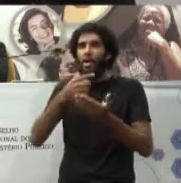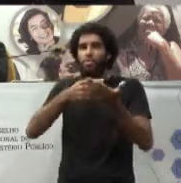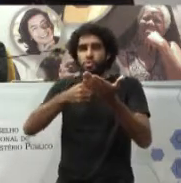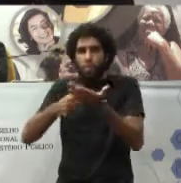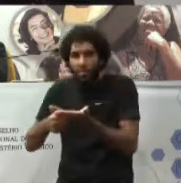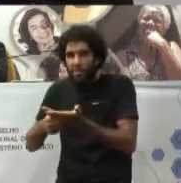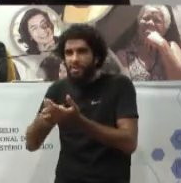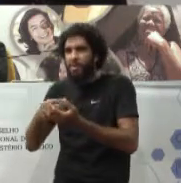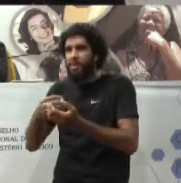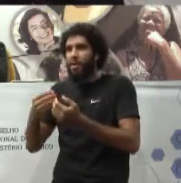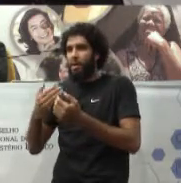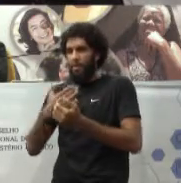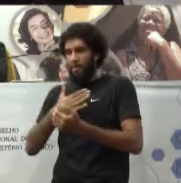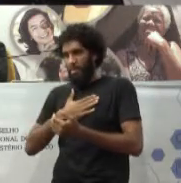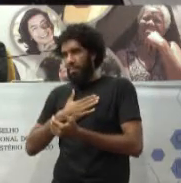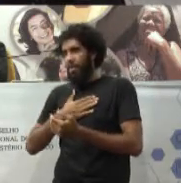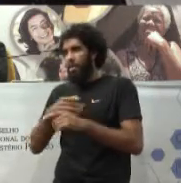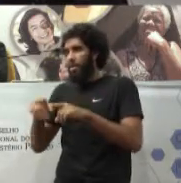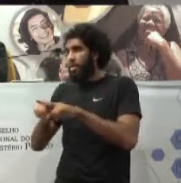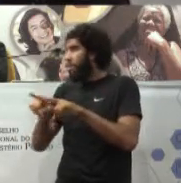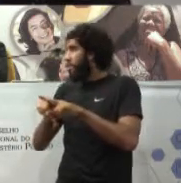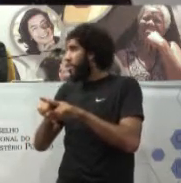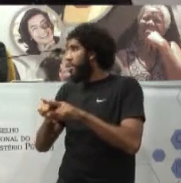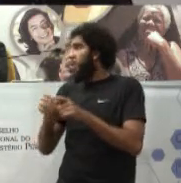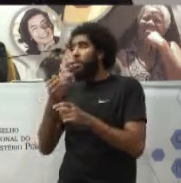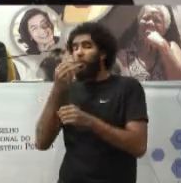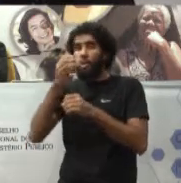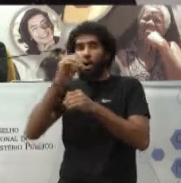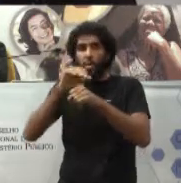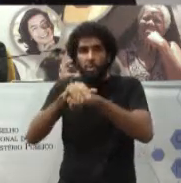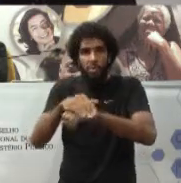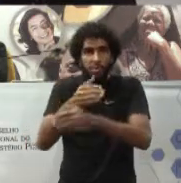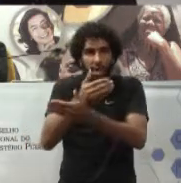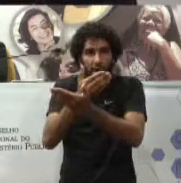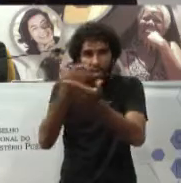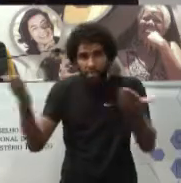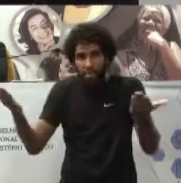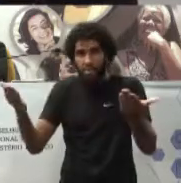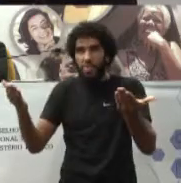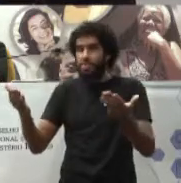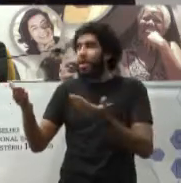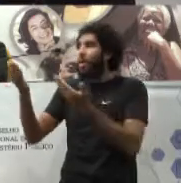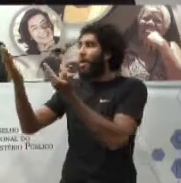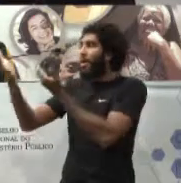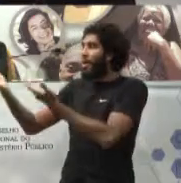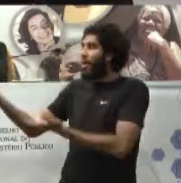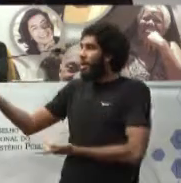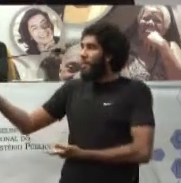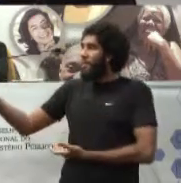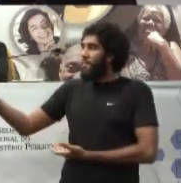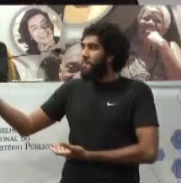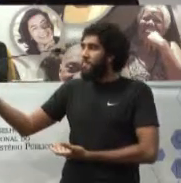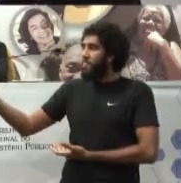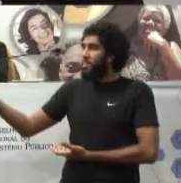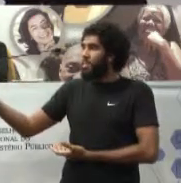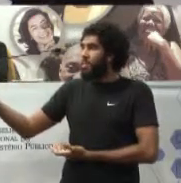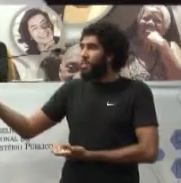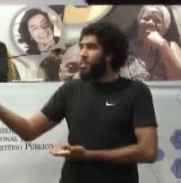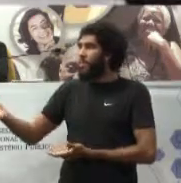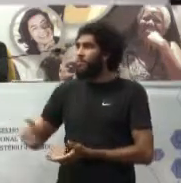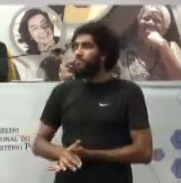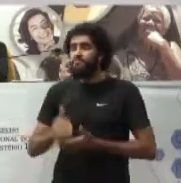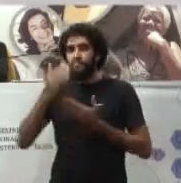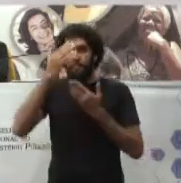me foi feito desejando a todos uma boa noite passando envolvendo a palavra para o mestre muito